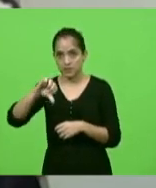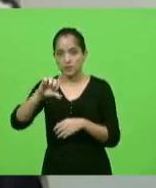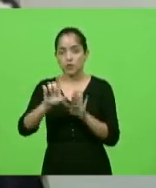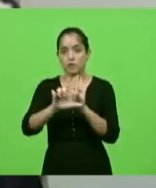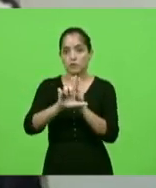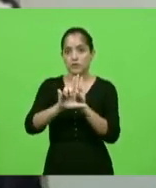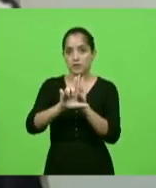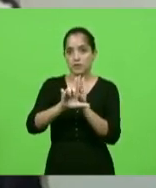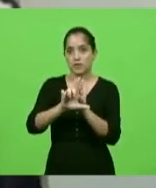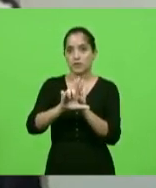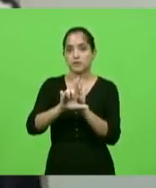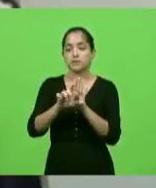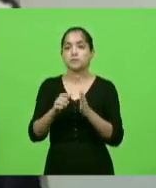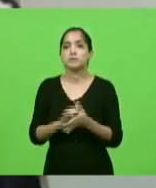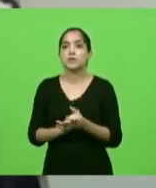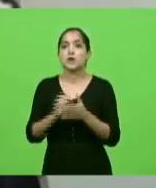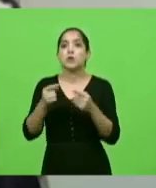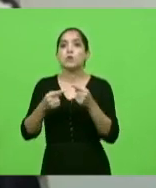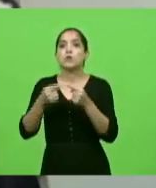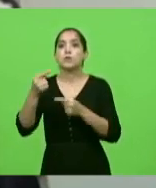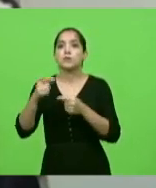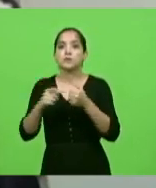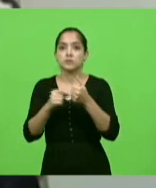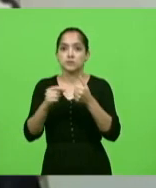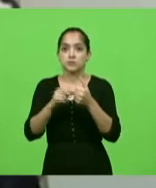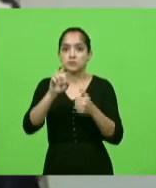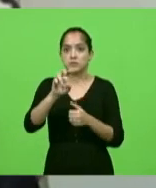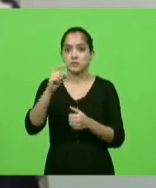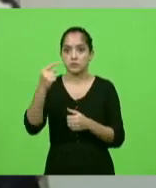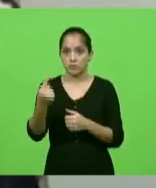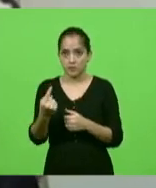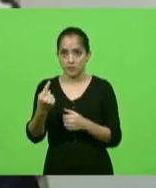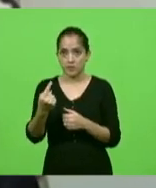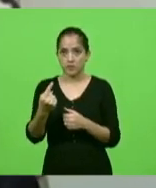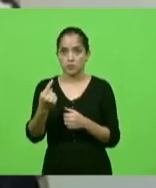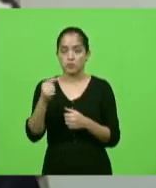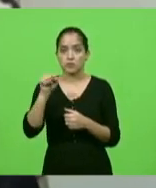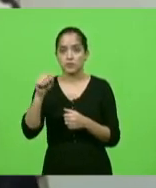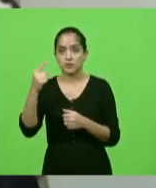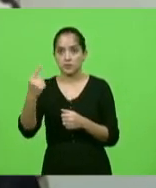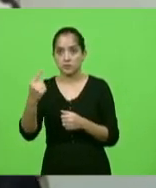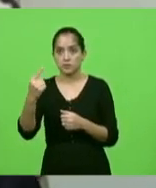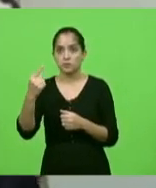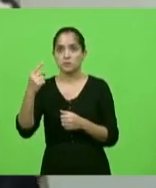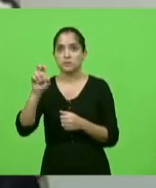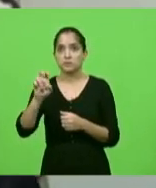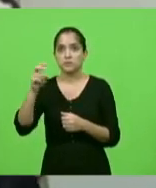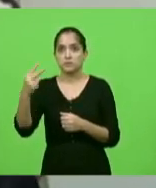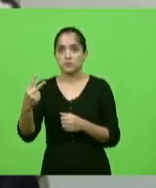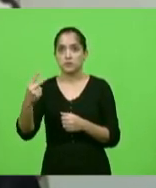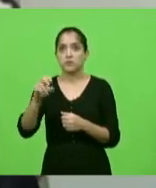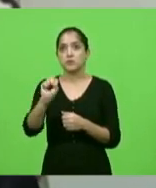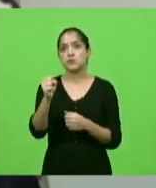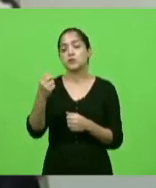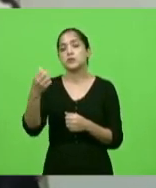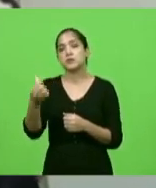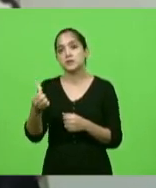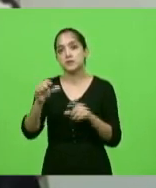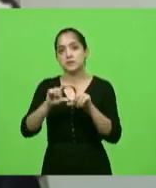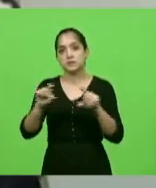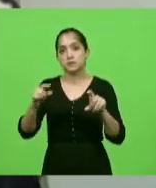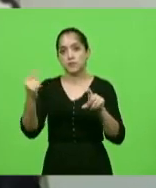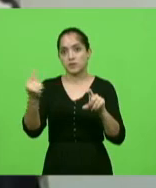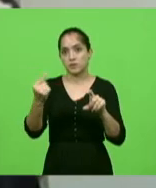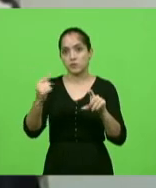1950 porque são incompatíveis com os artigos 51 e tem um 52 e tem e 86 palavra